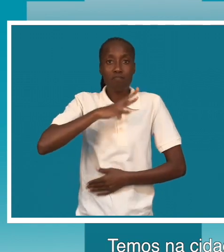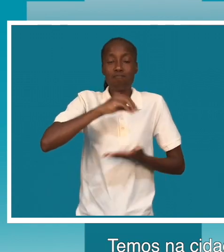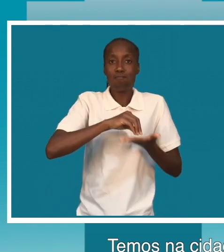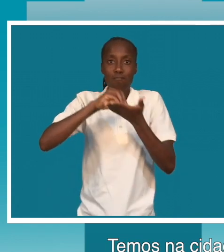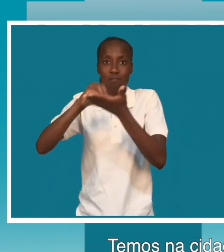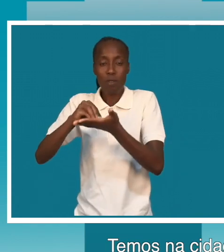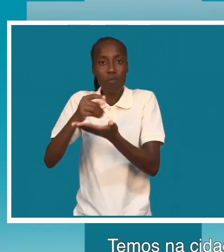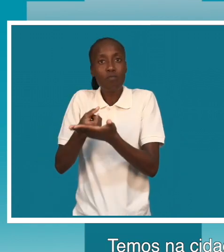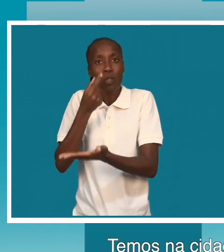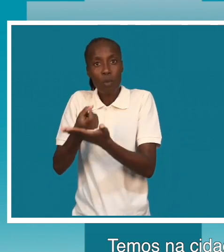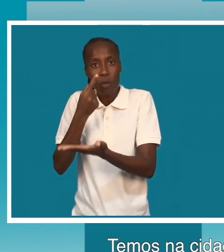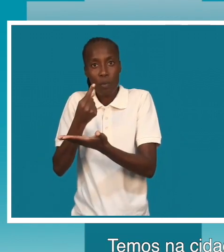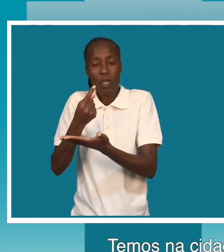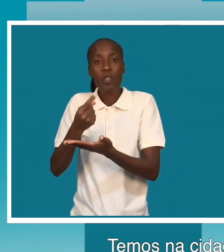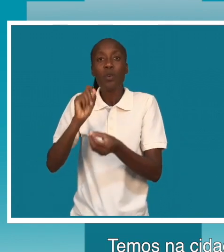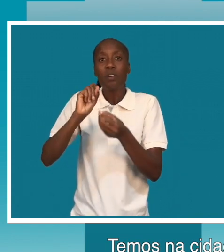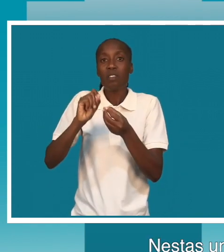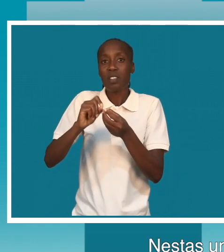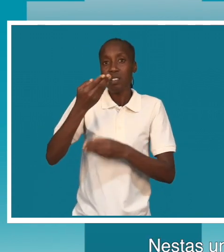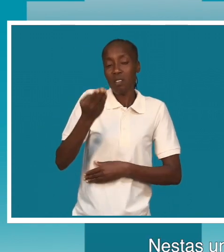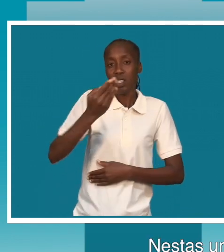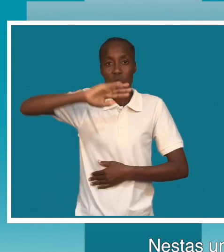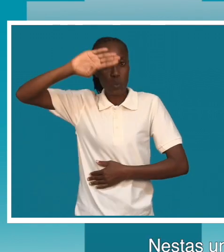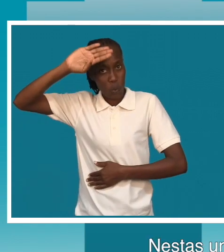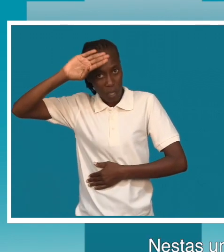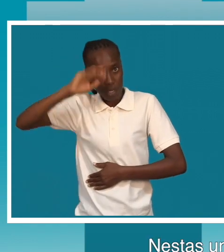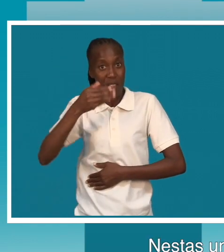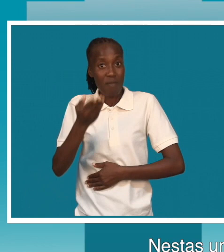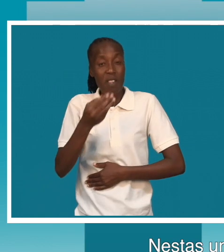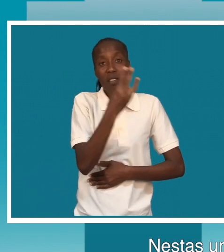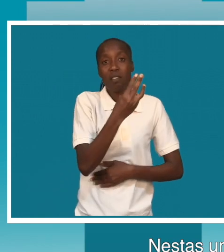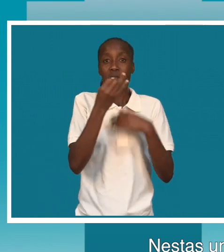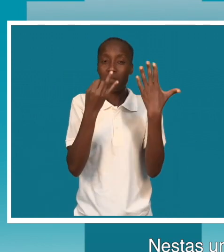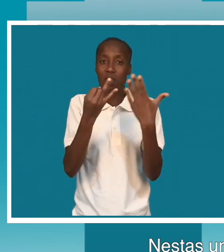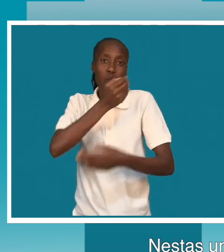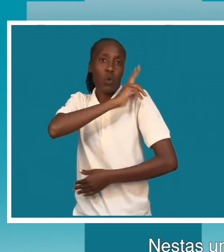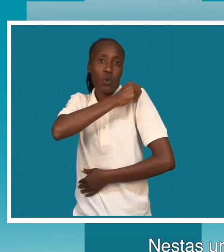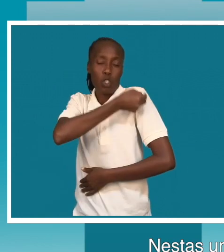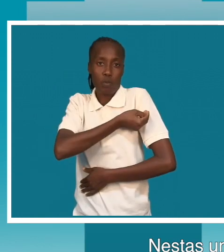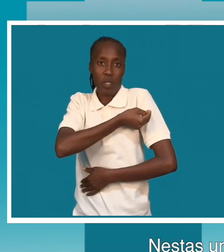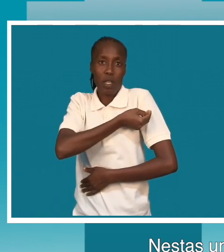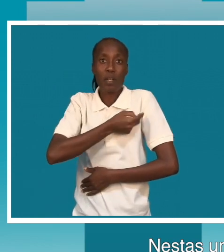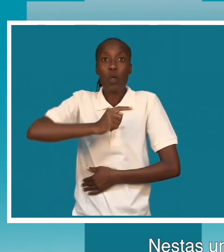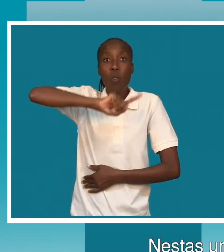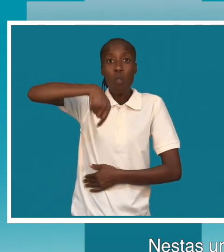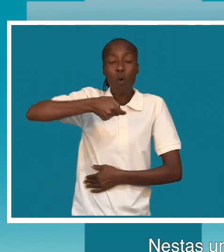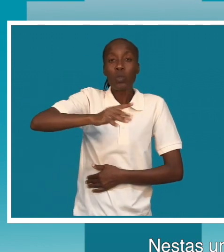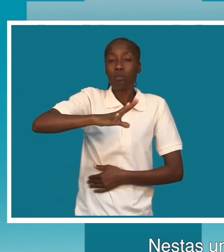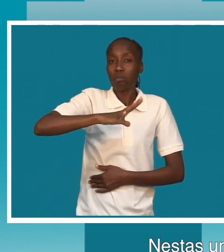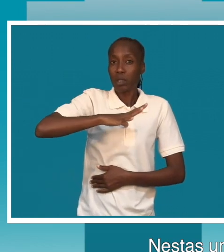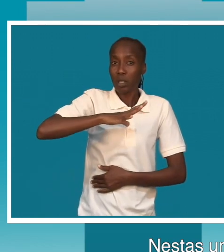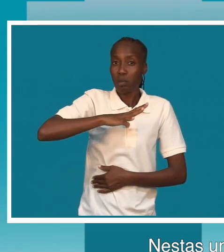o tratamento antirretroviral. Nestas 37 unidades sanitárias nós temos